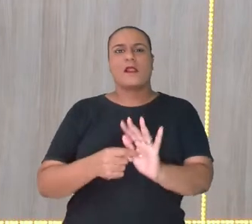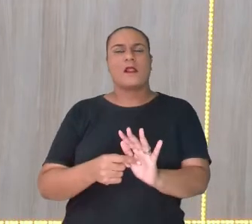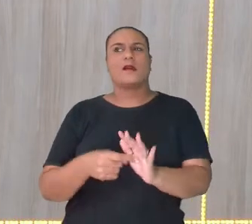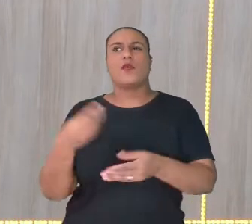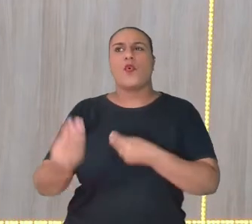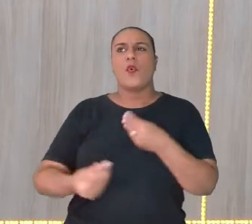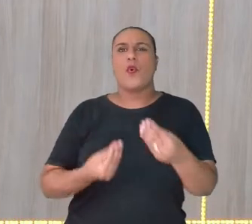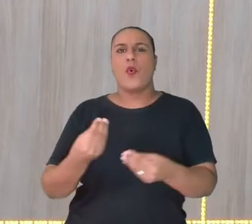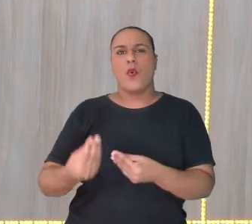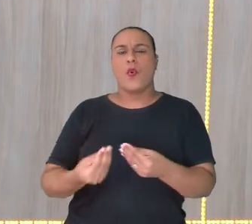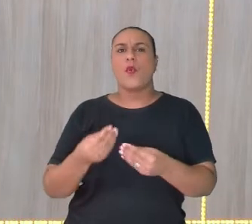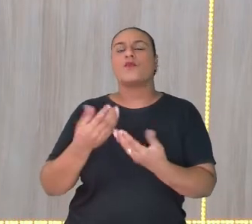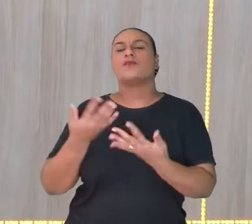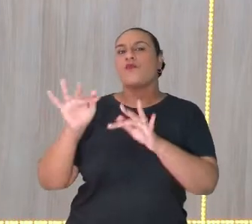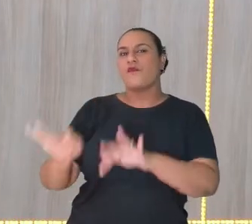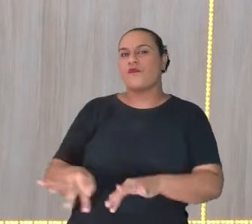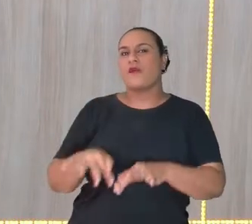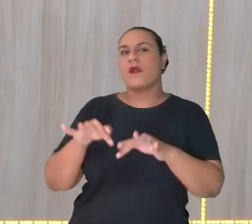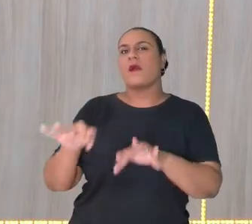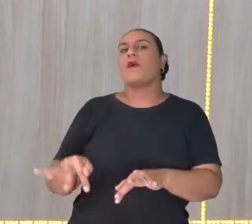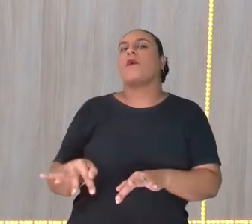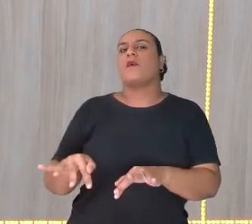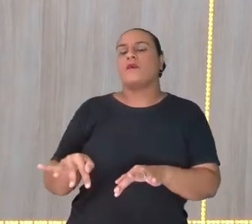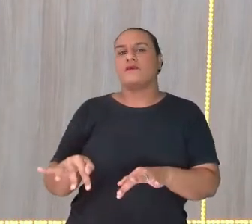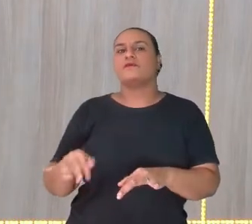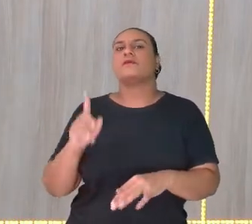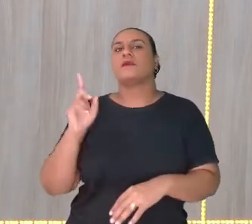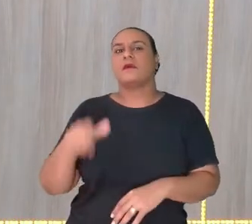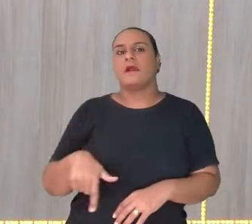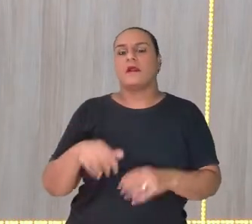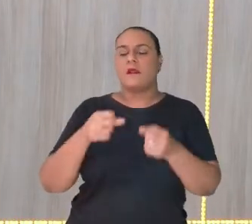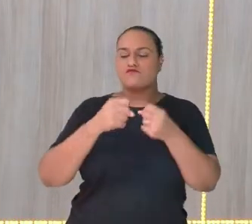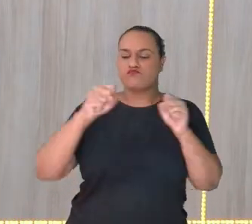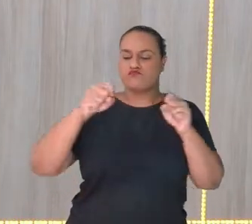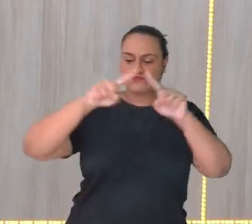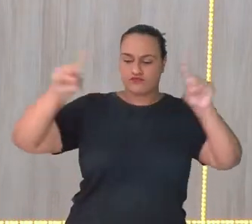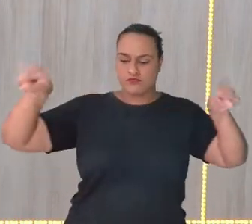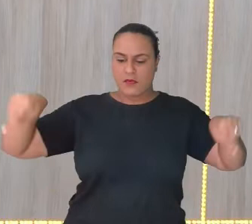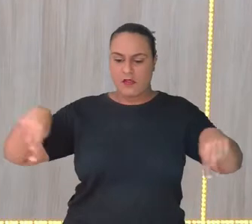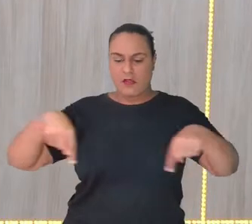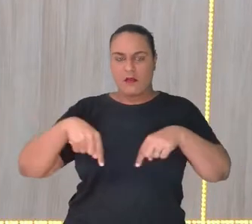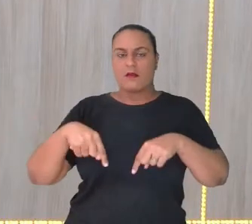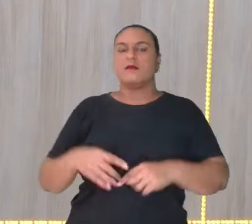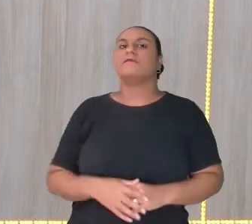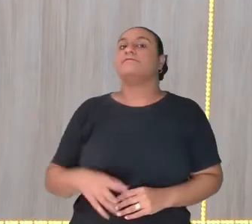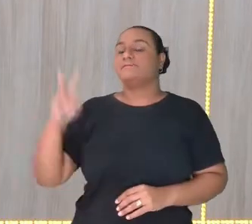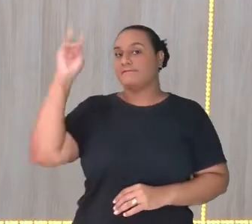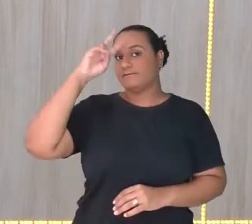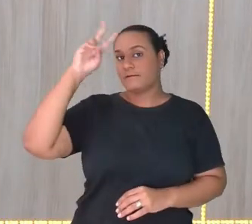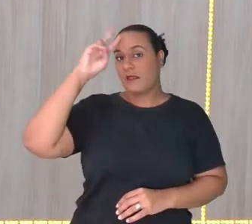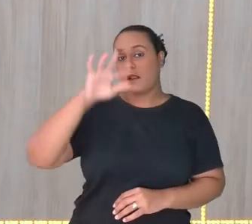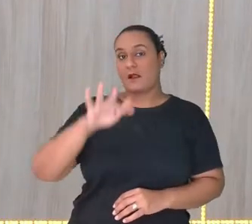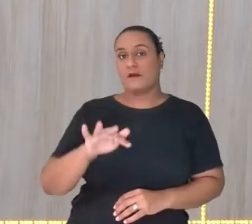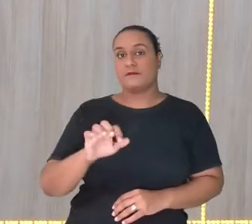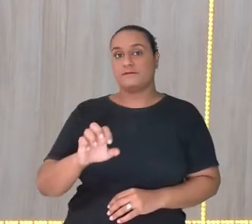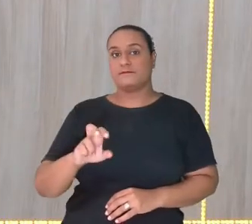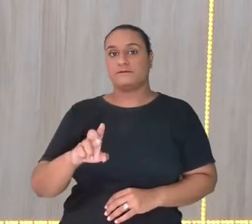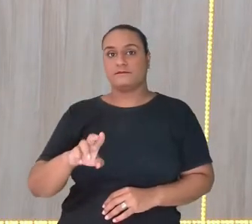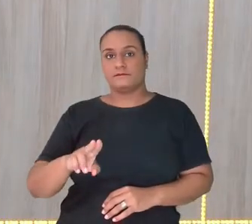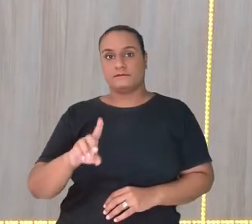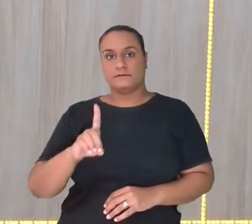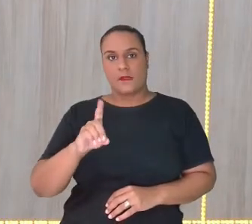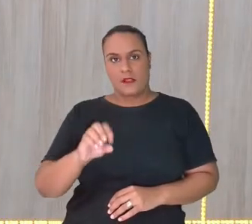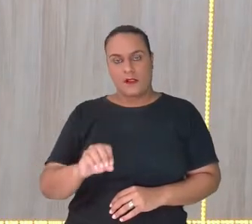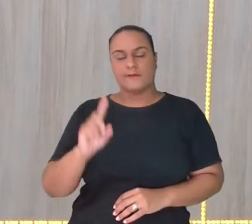um feudo, né? O feudo que era a extensão. Lembrando que o feudo ele era concedido, né, para